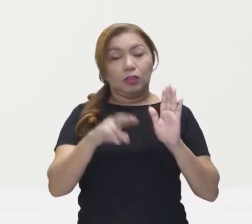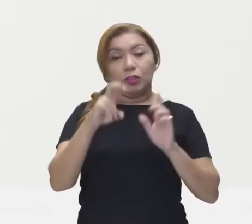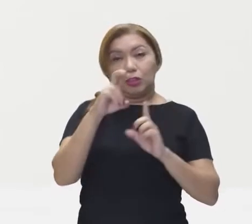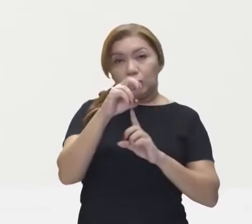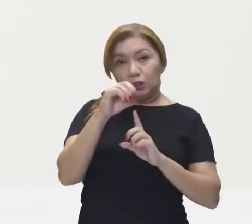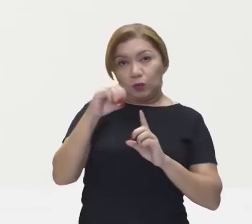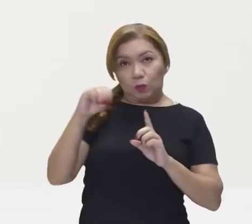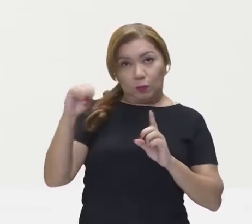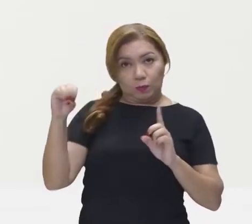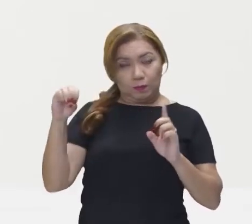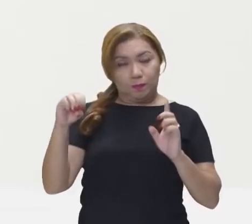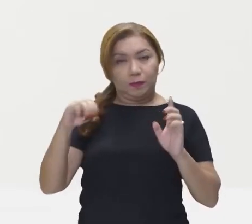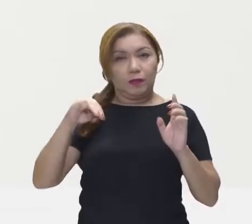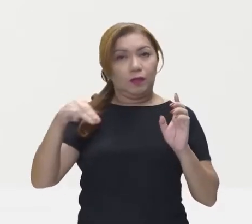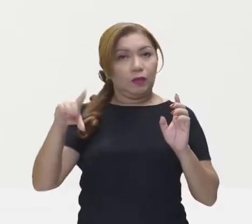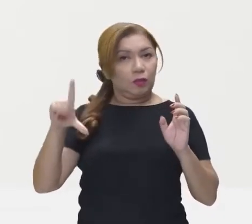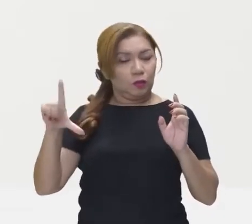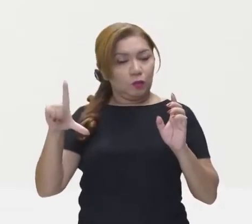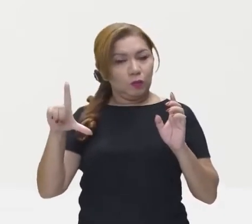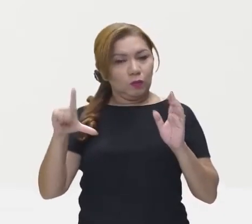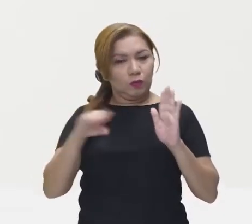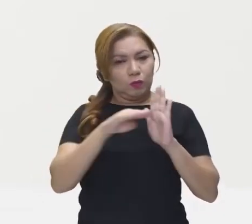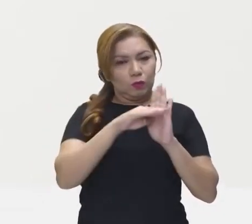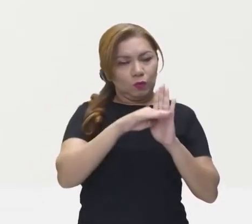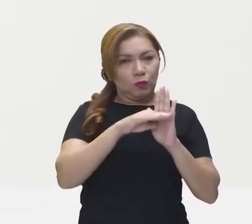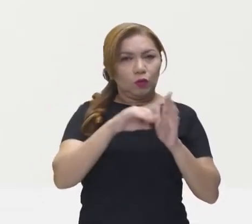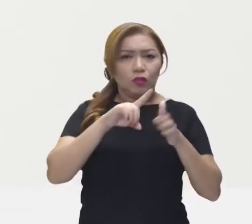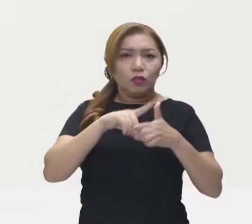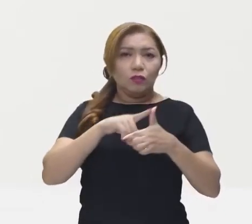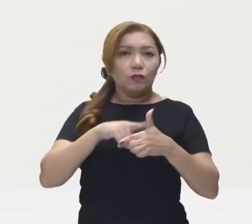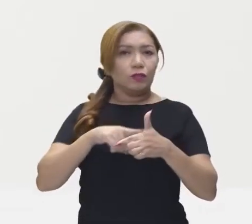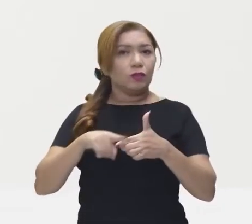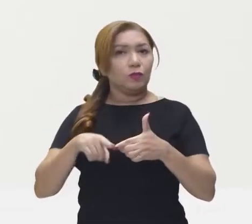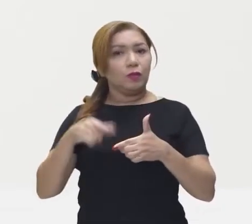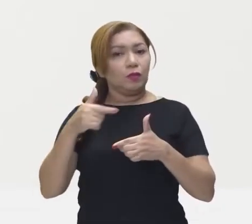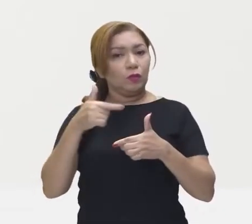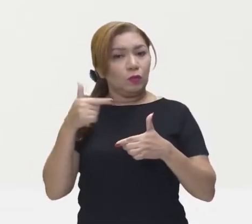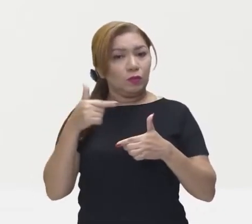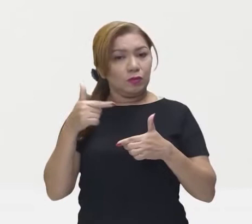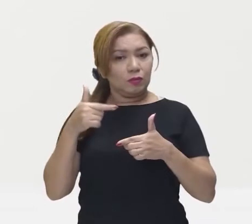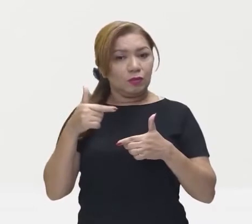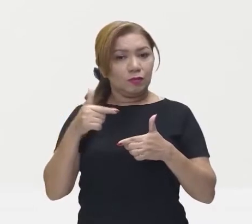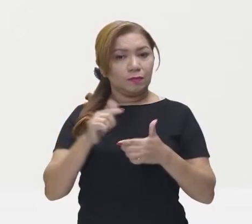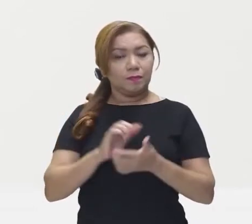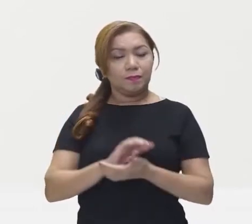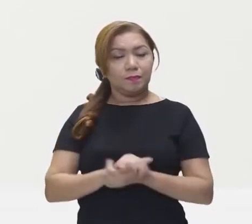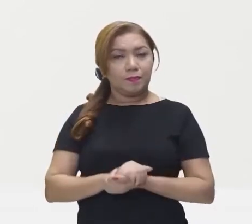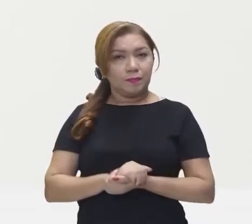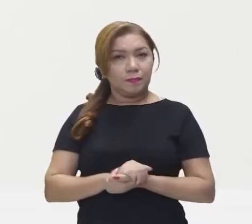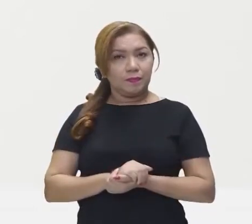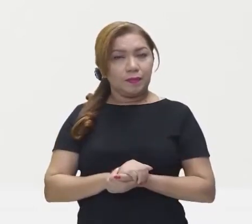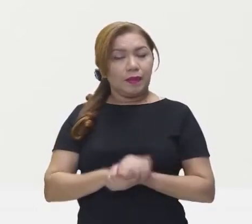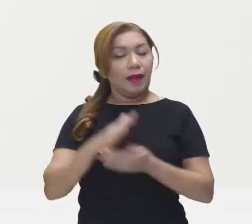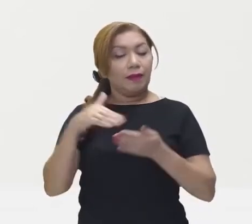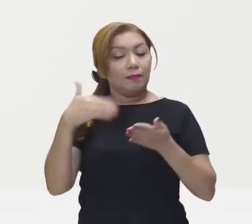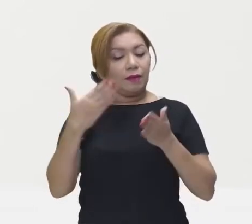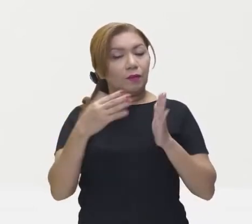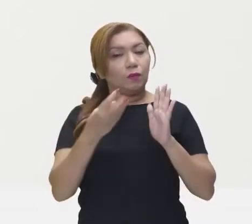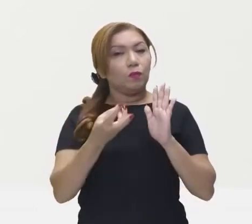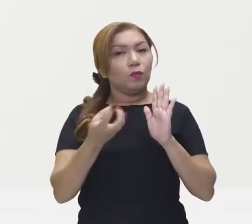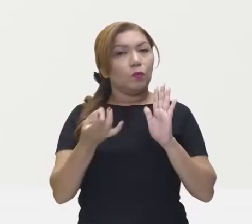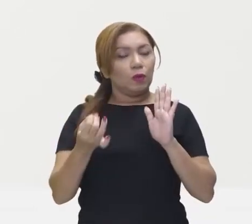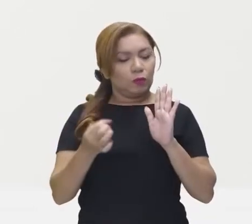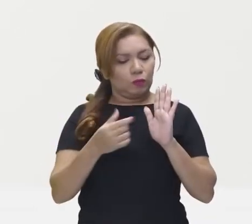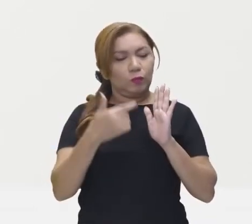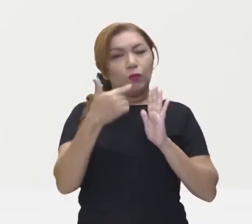lembra que a gente está retomando aí, quando a gente, assuntos que nós estudamos lá nas primeiras aulas do